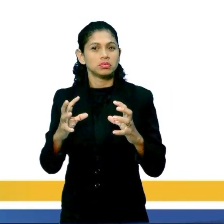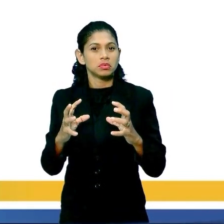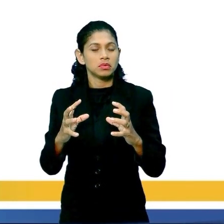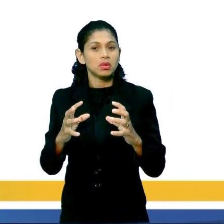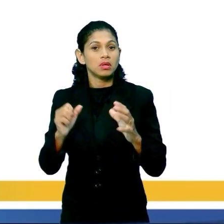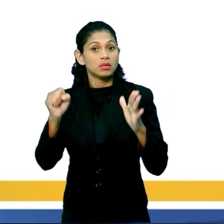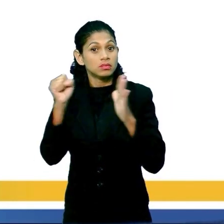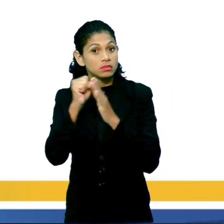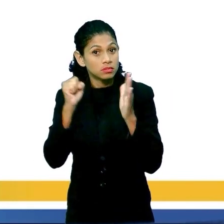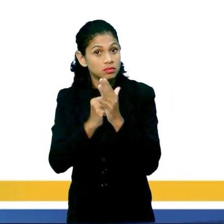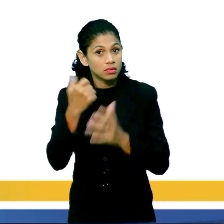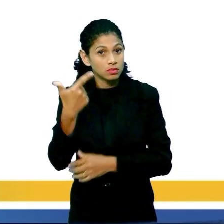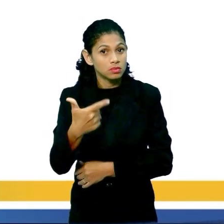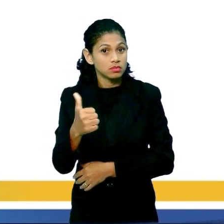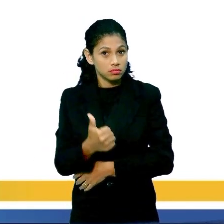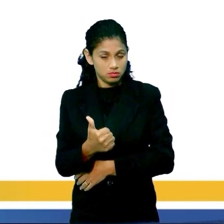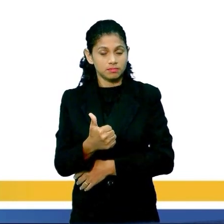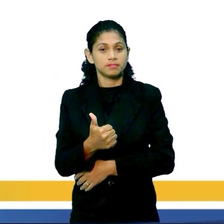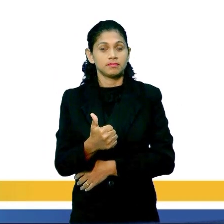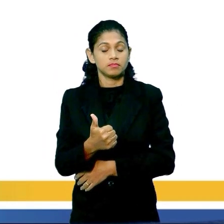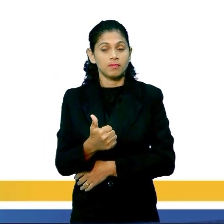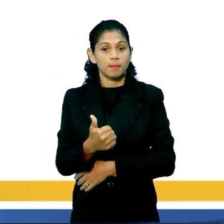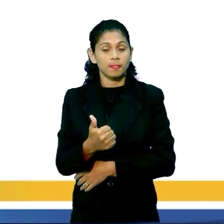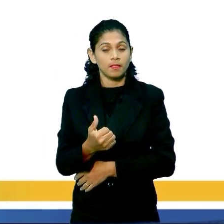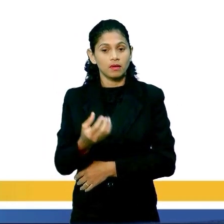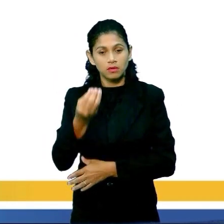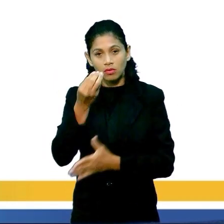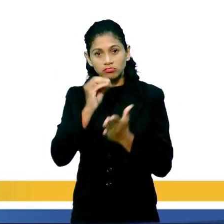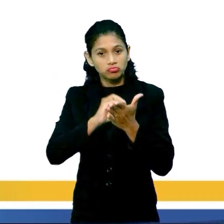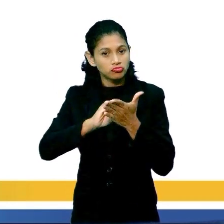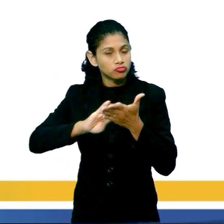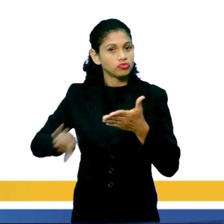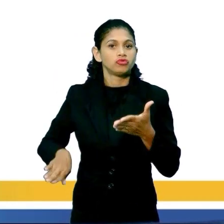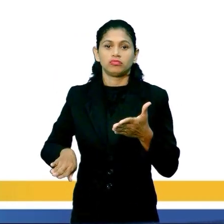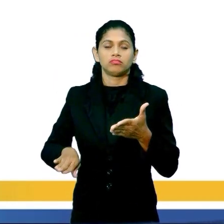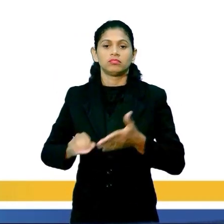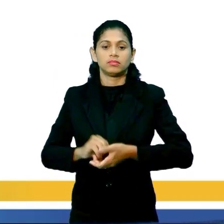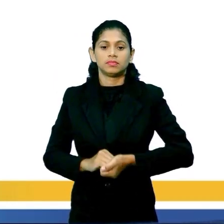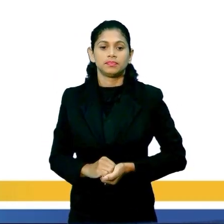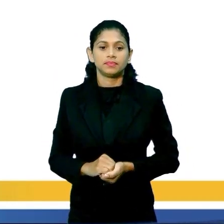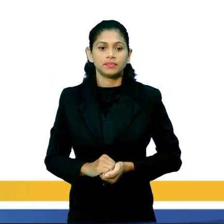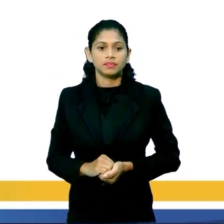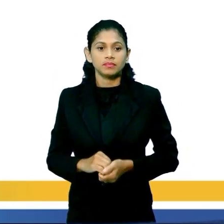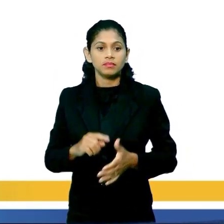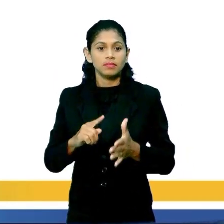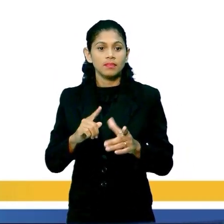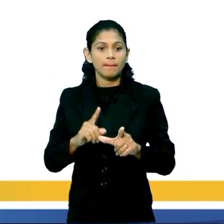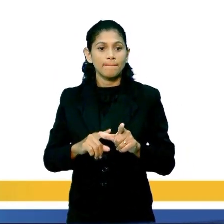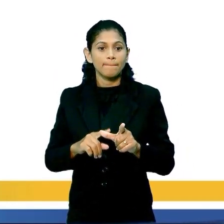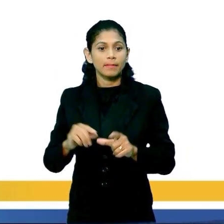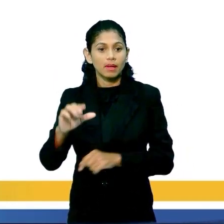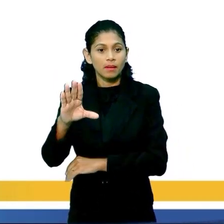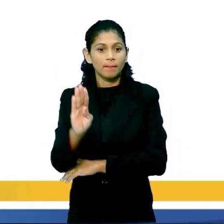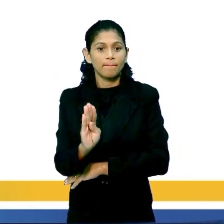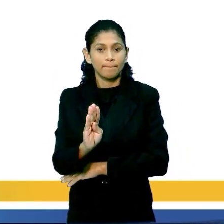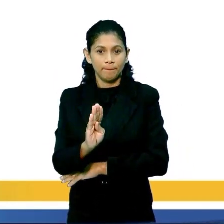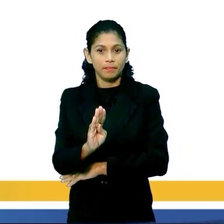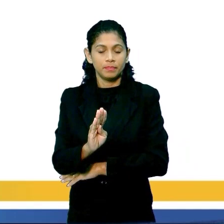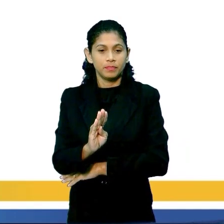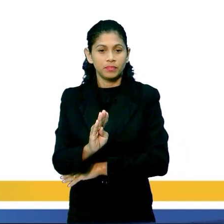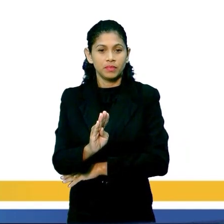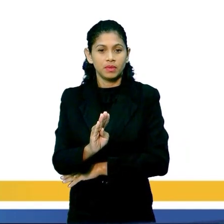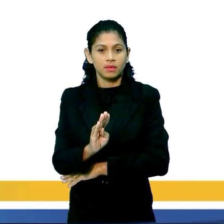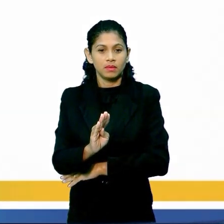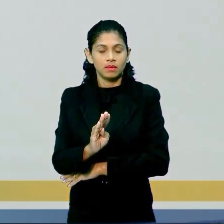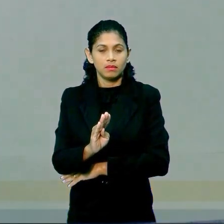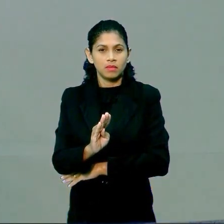galera Então essa letra A gente descarta de cara não tem como né Ó olha B quem faz comunicação tóxica é porque